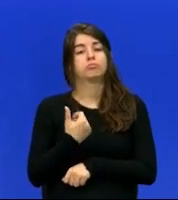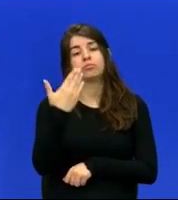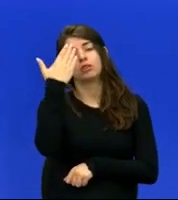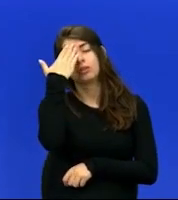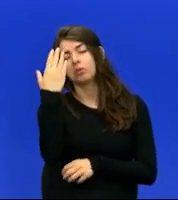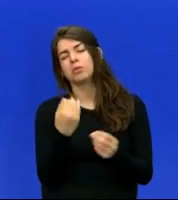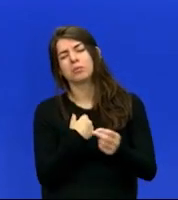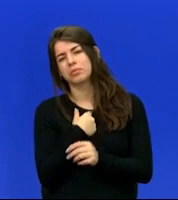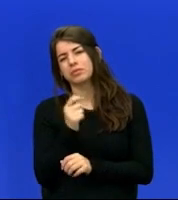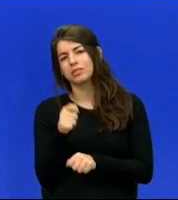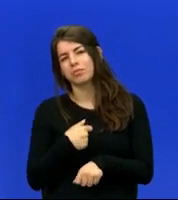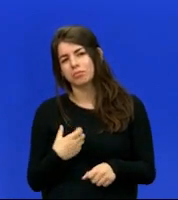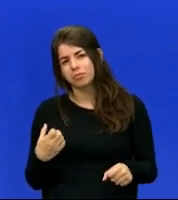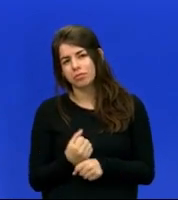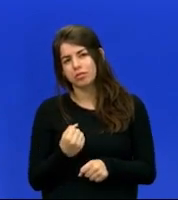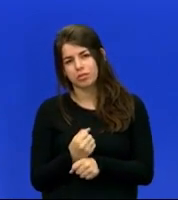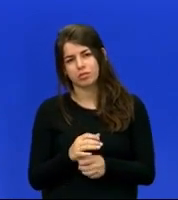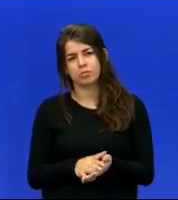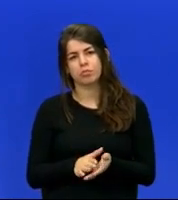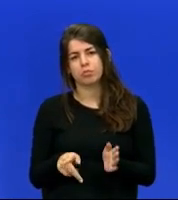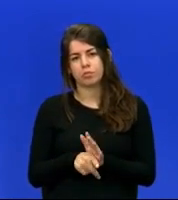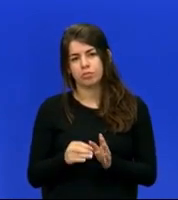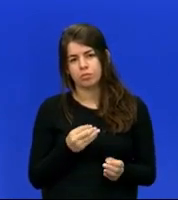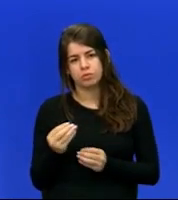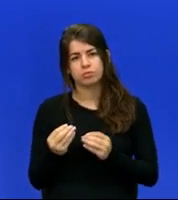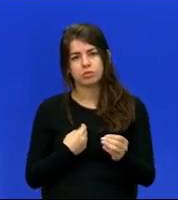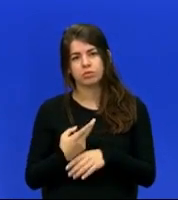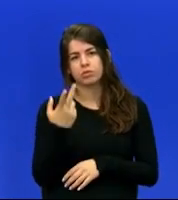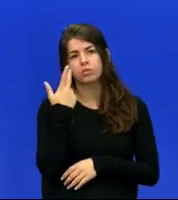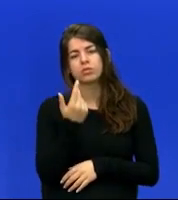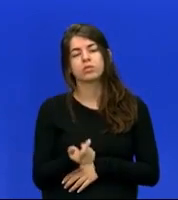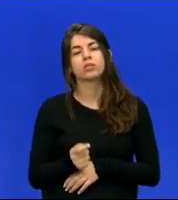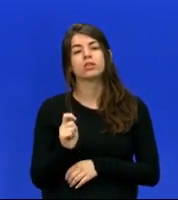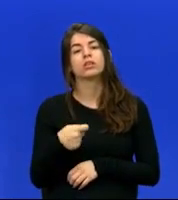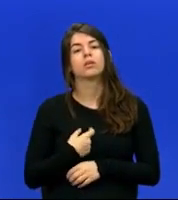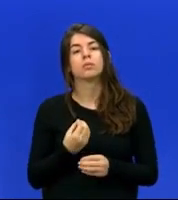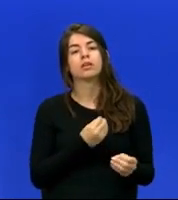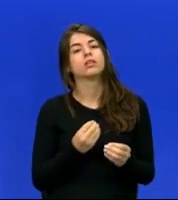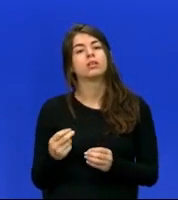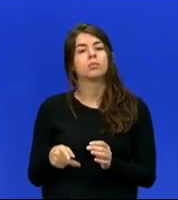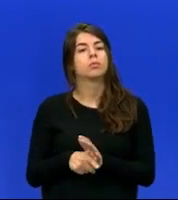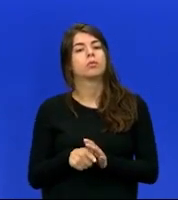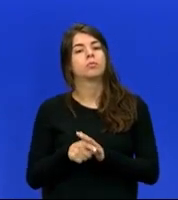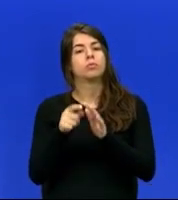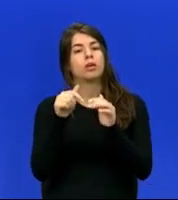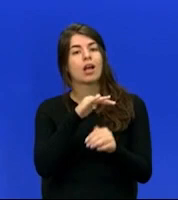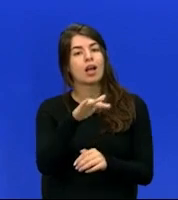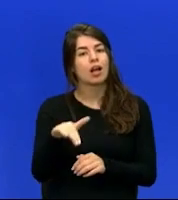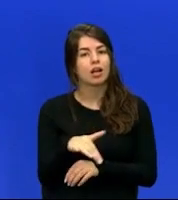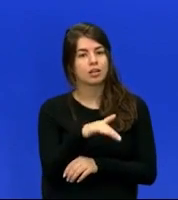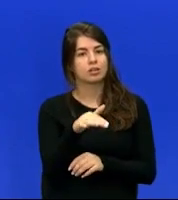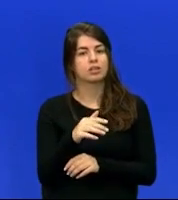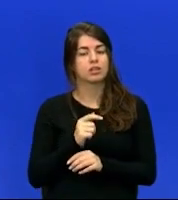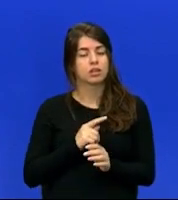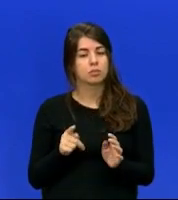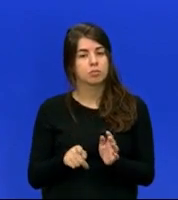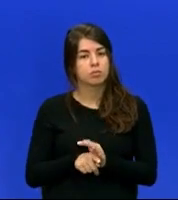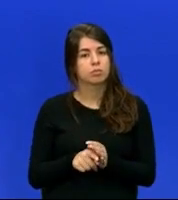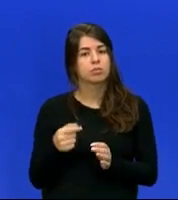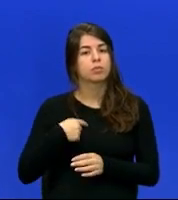eu vou trabalhar nesse caso? Então, a distribuição normal vai me fornecer a área que